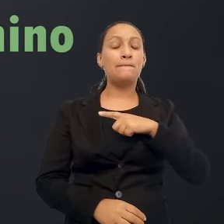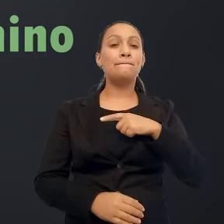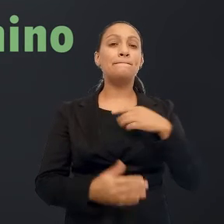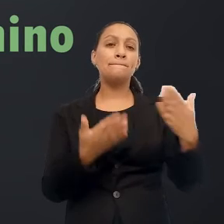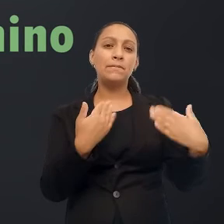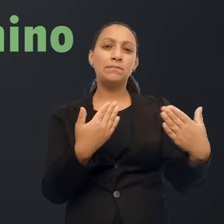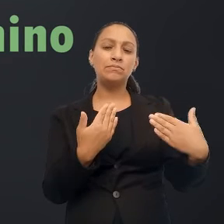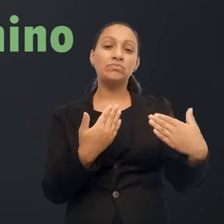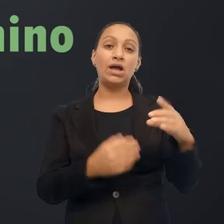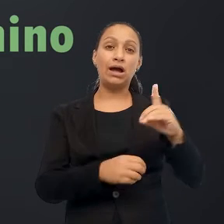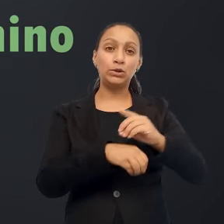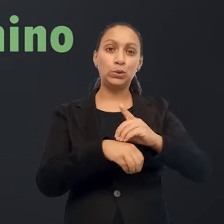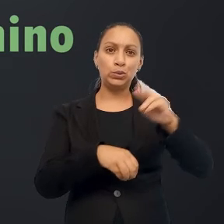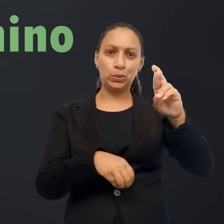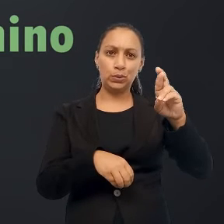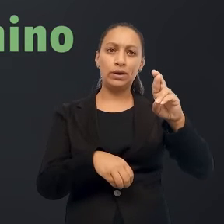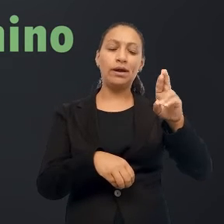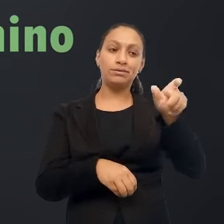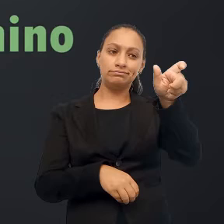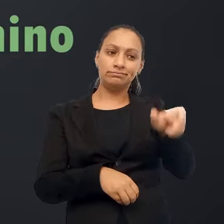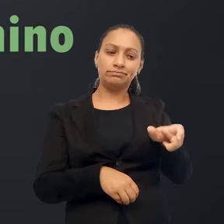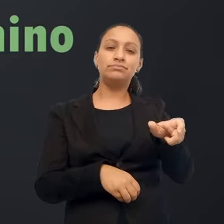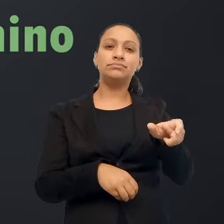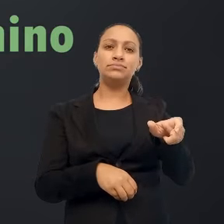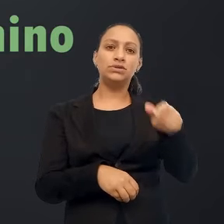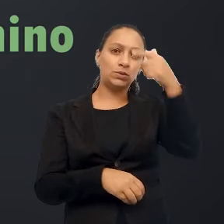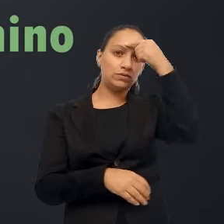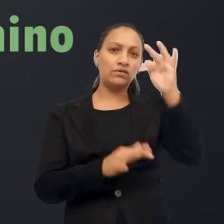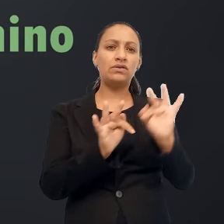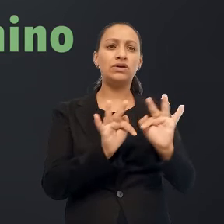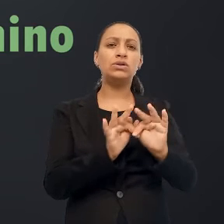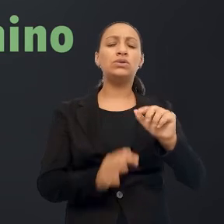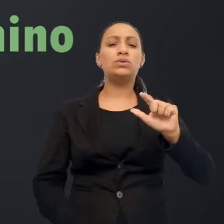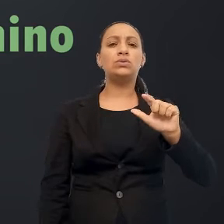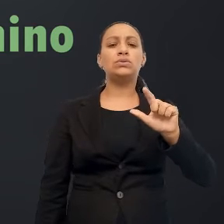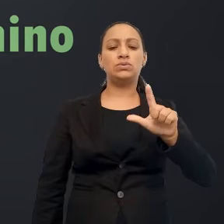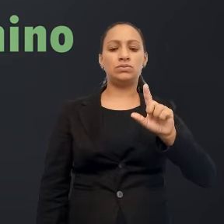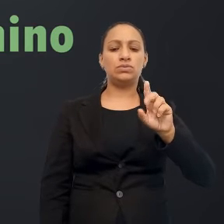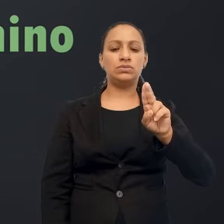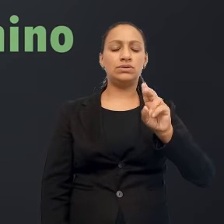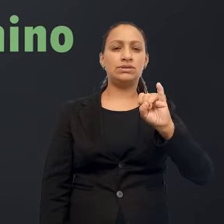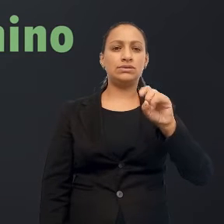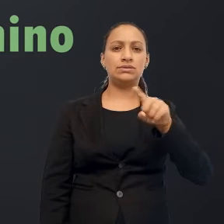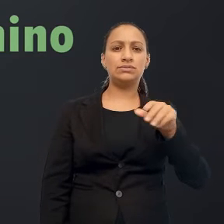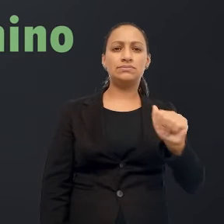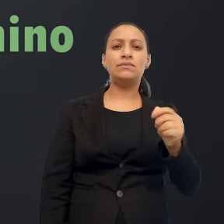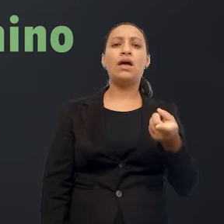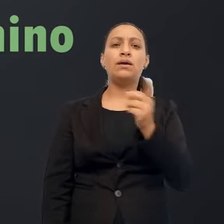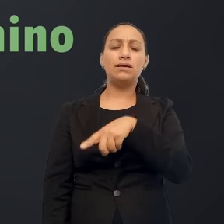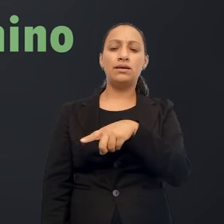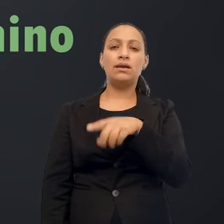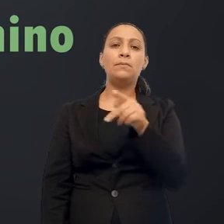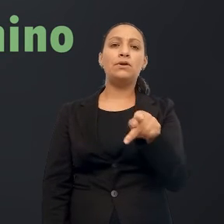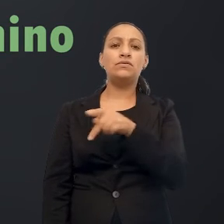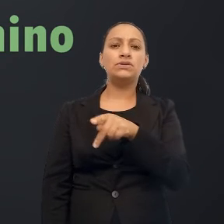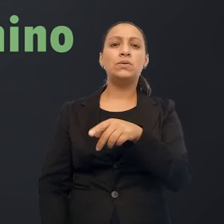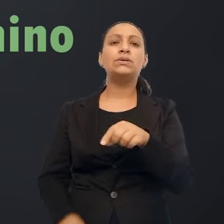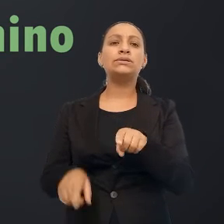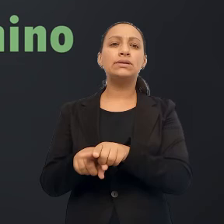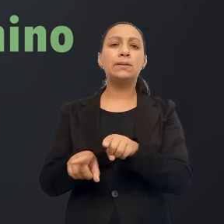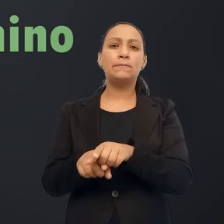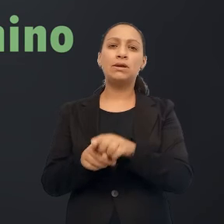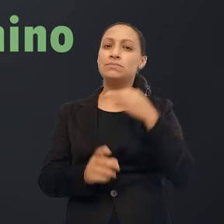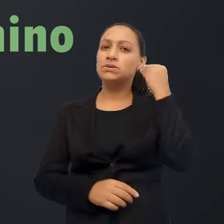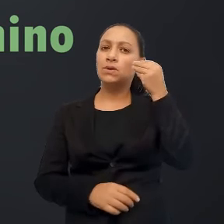diversidade cultural e professora da Universidade Fevale, Lisiana Carraro, e a psicóloga clínica e professora na Universidade Fevale,